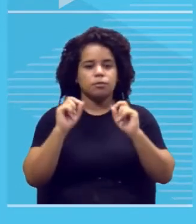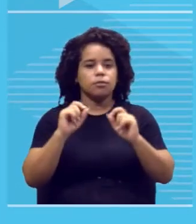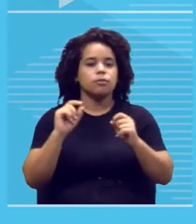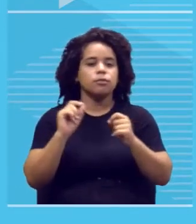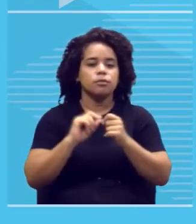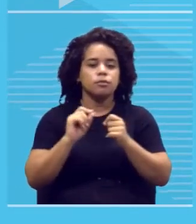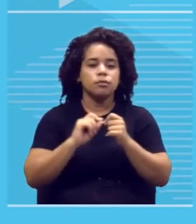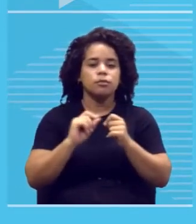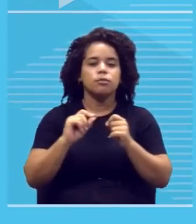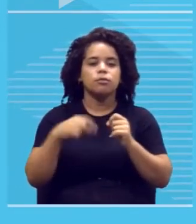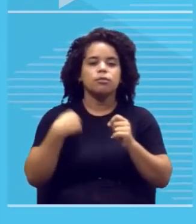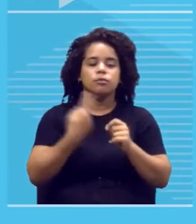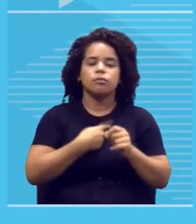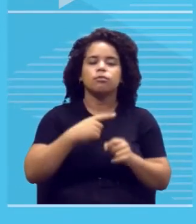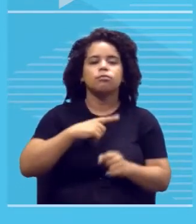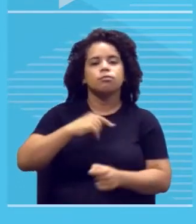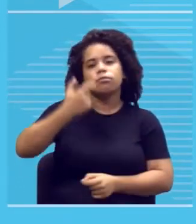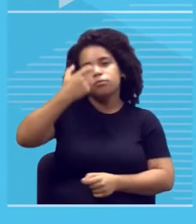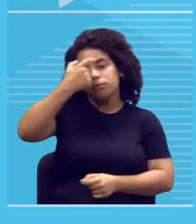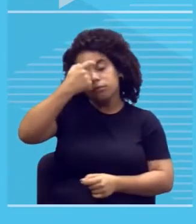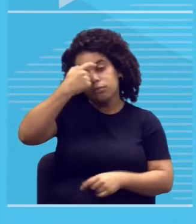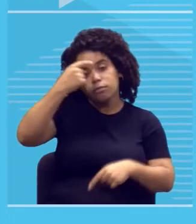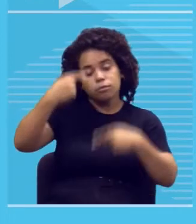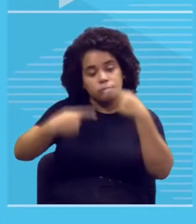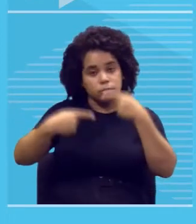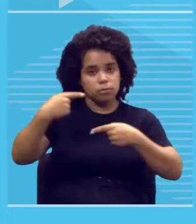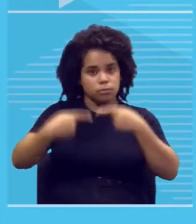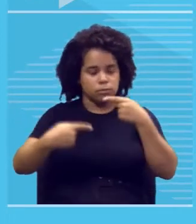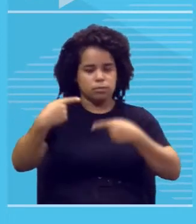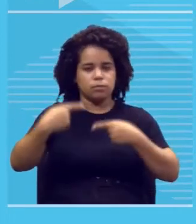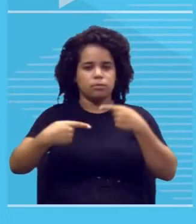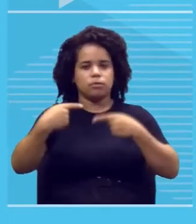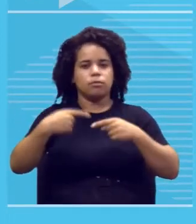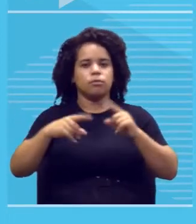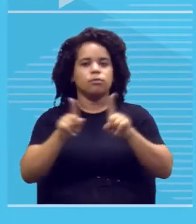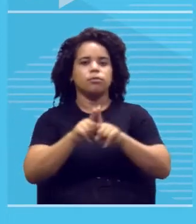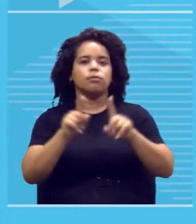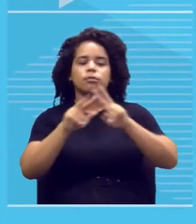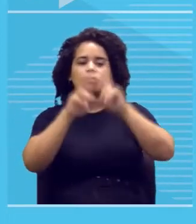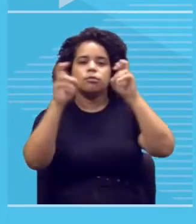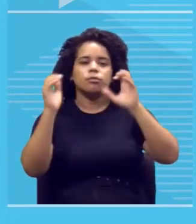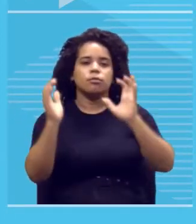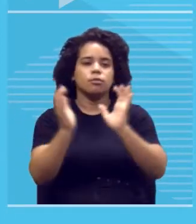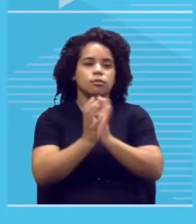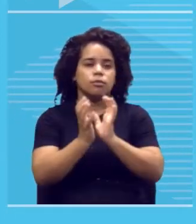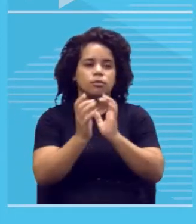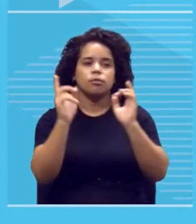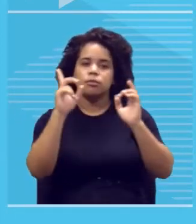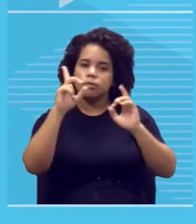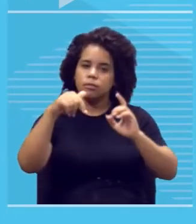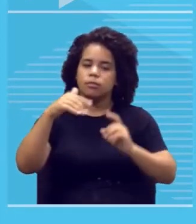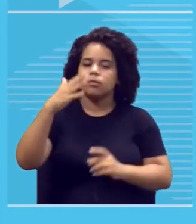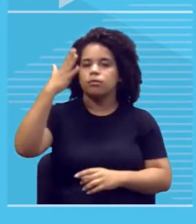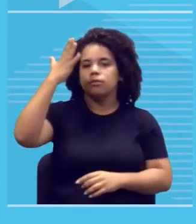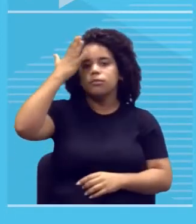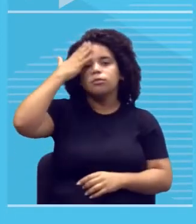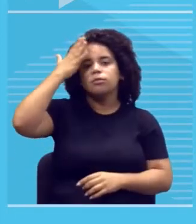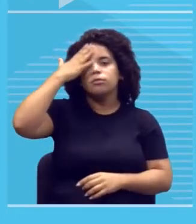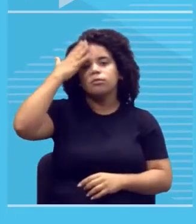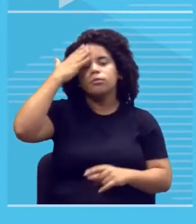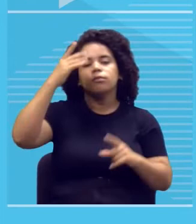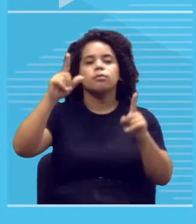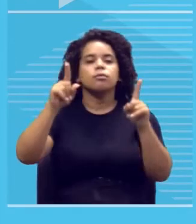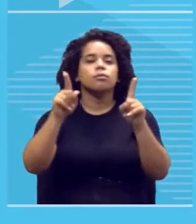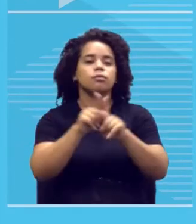a gente ter essa consciência política essa consciência de classe o entendimento e